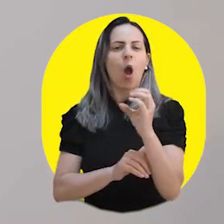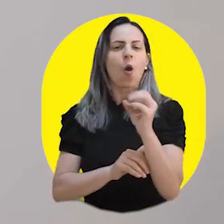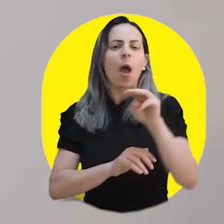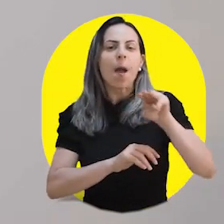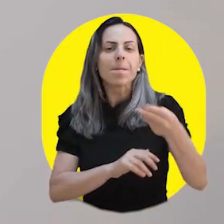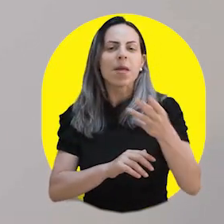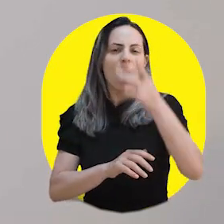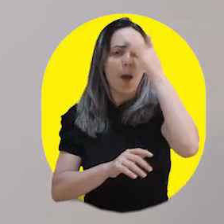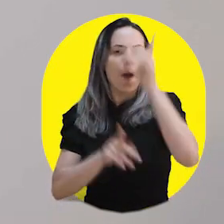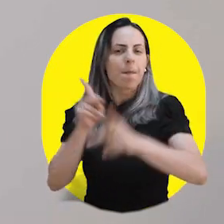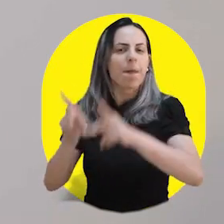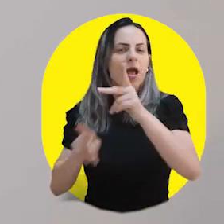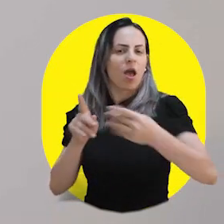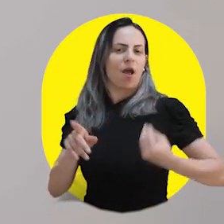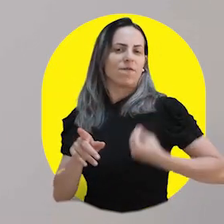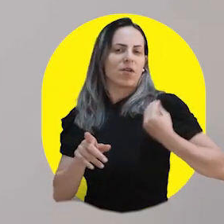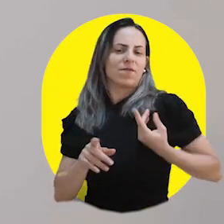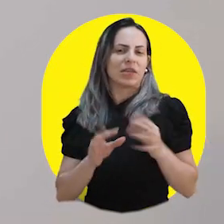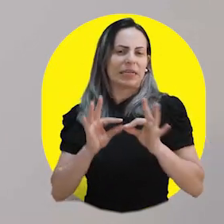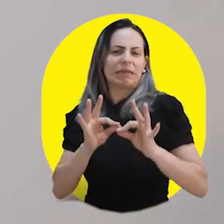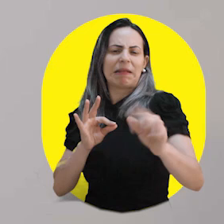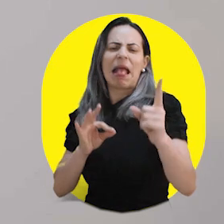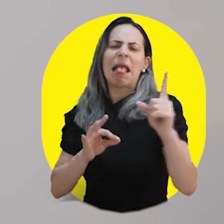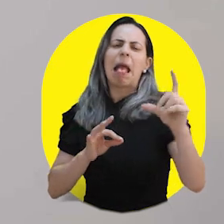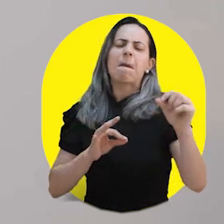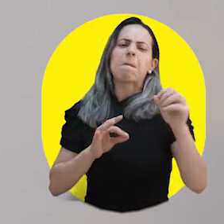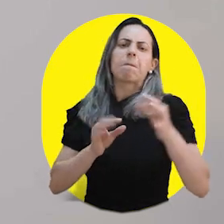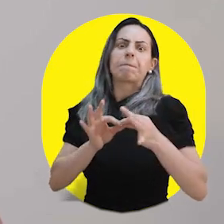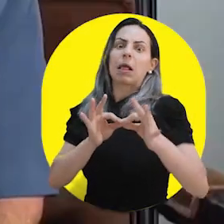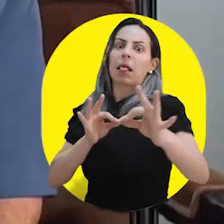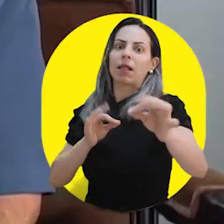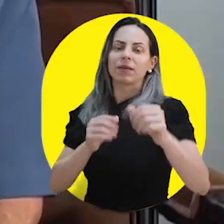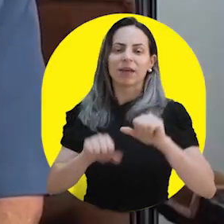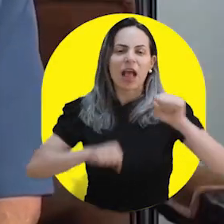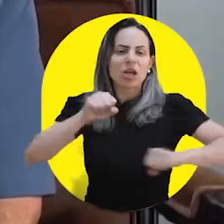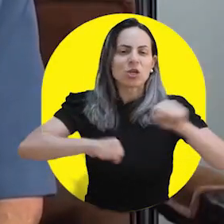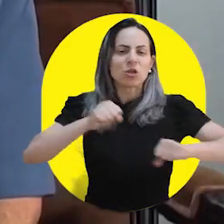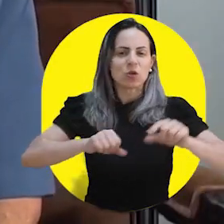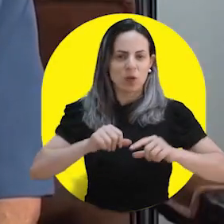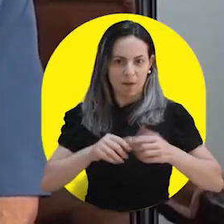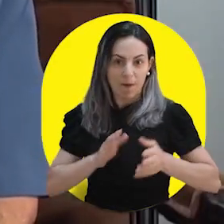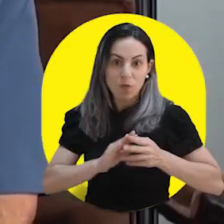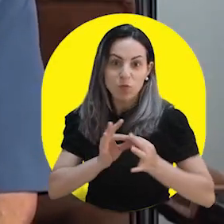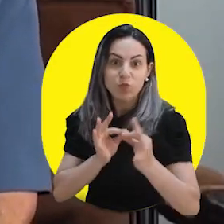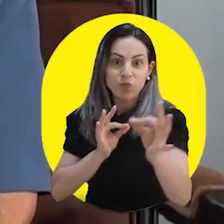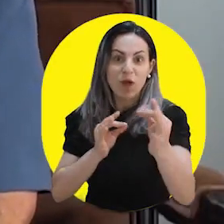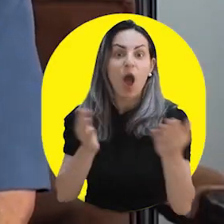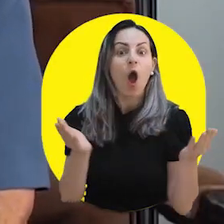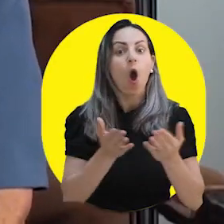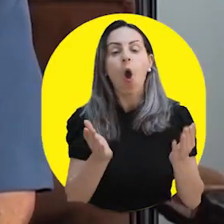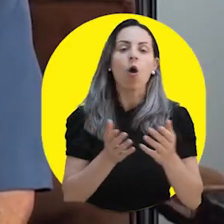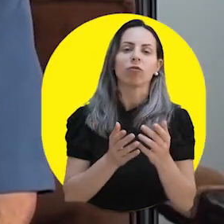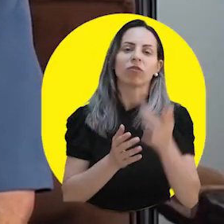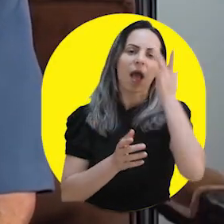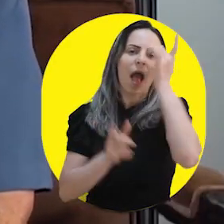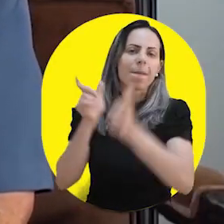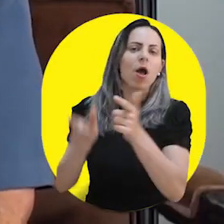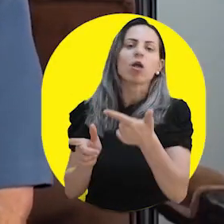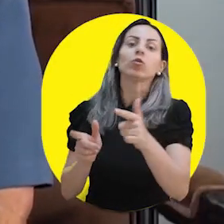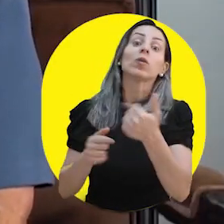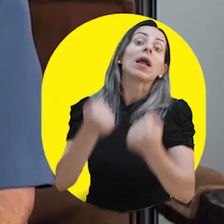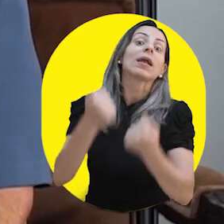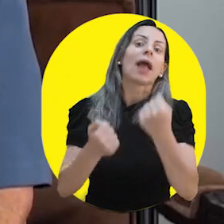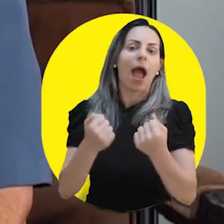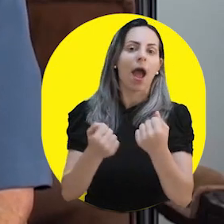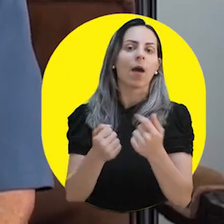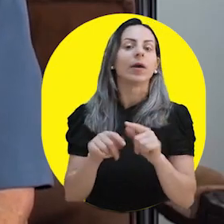mil habitantes. São cento e tantos quilômetros de ciclovia. Ciclovia. Nem todo mundo tem carro. Então, a bicicleta, hoje em dia, é um meio de transporte